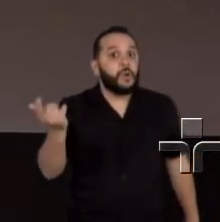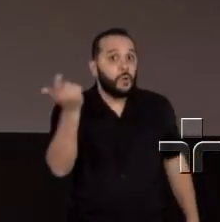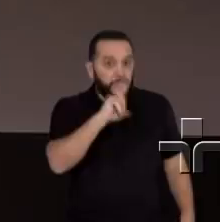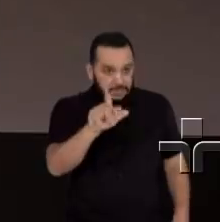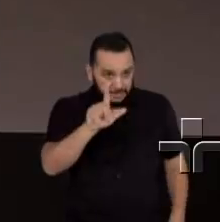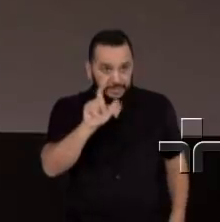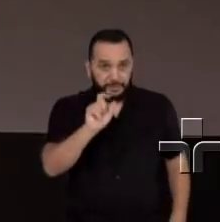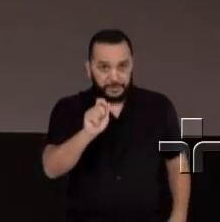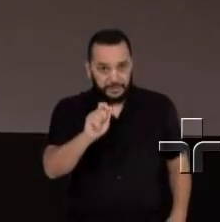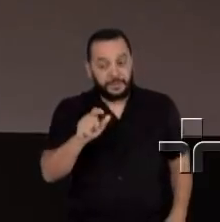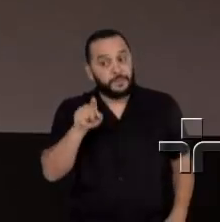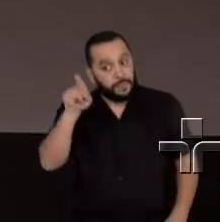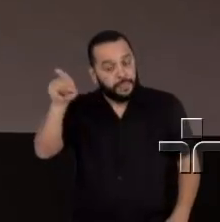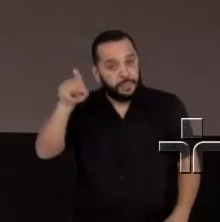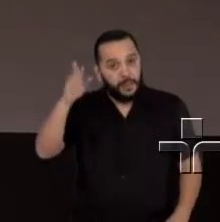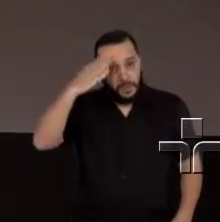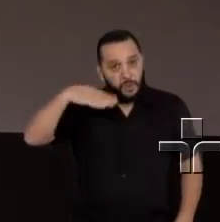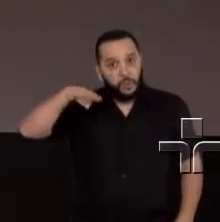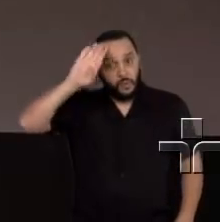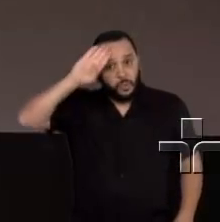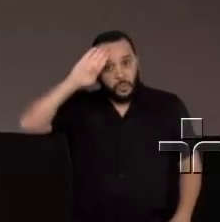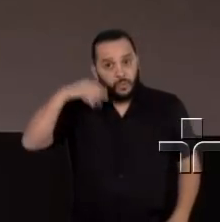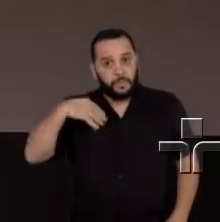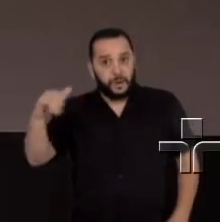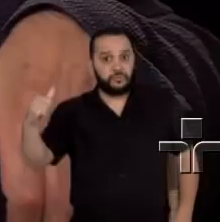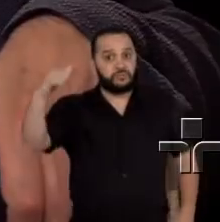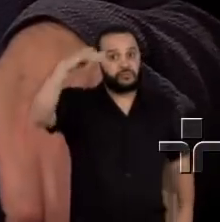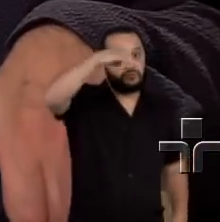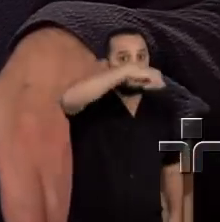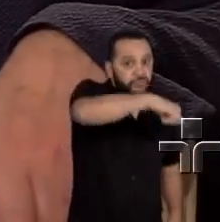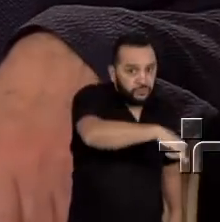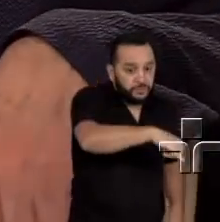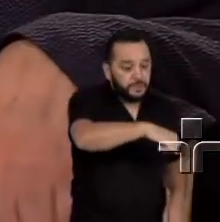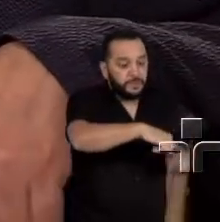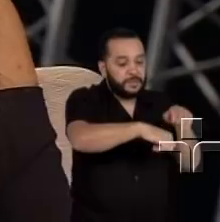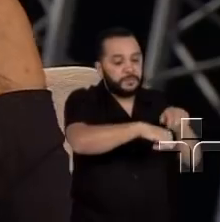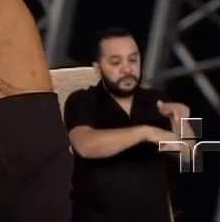Cuba mandasse um avião para resgatar a gente.